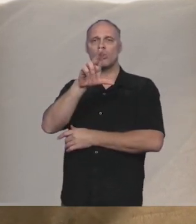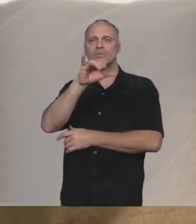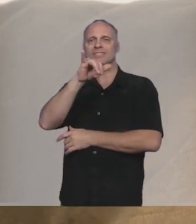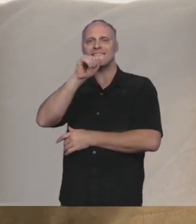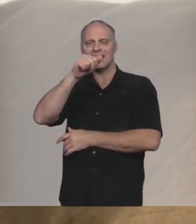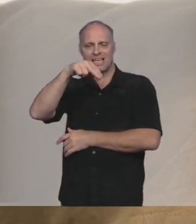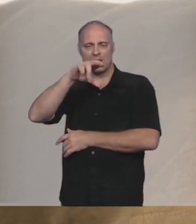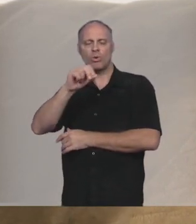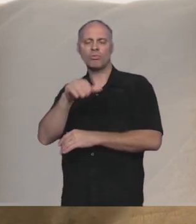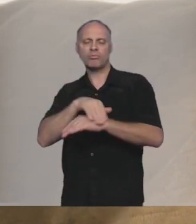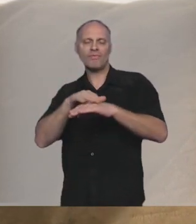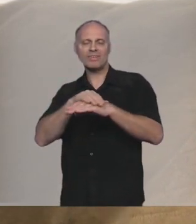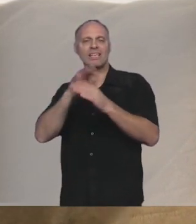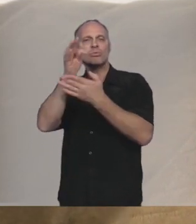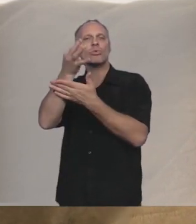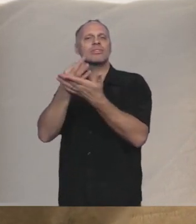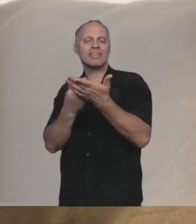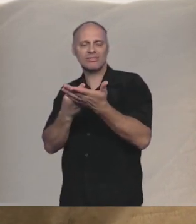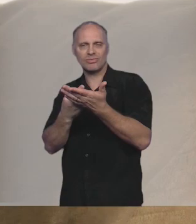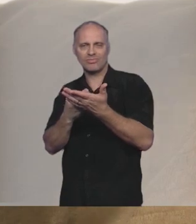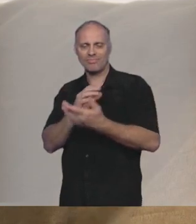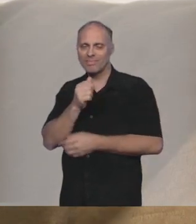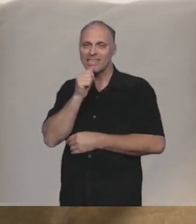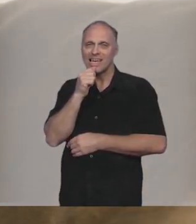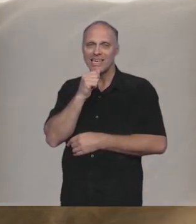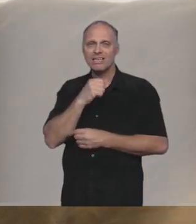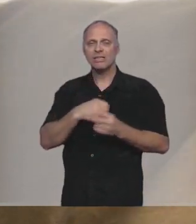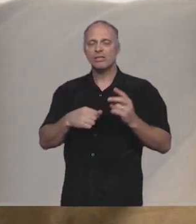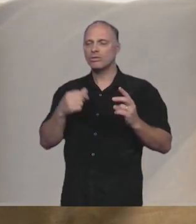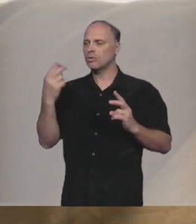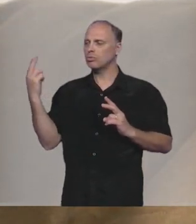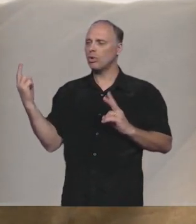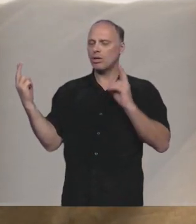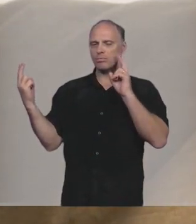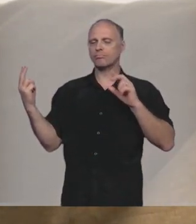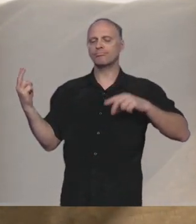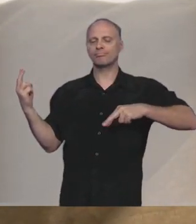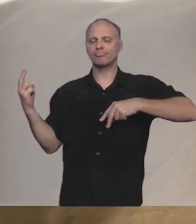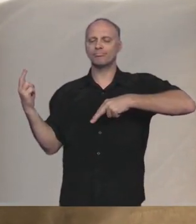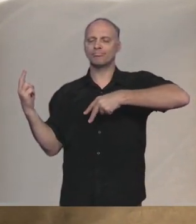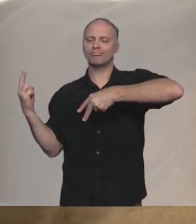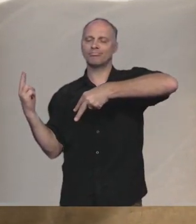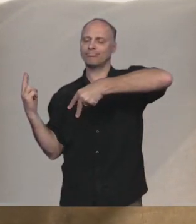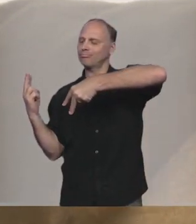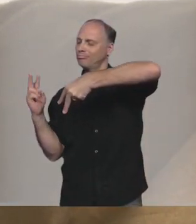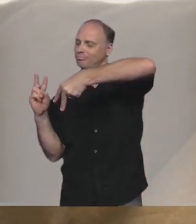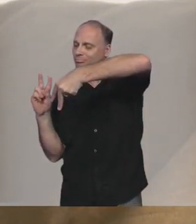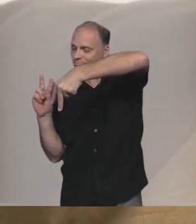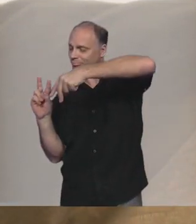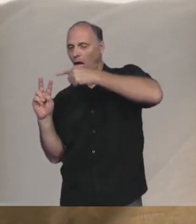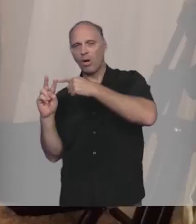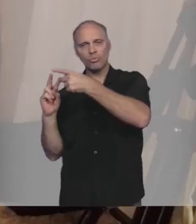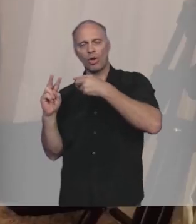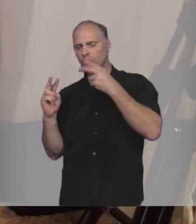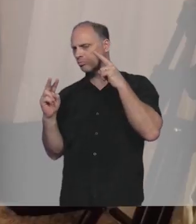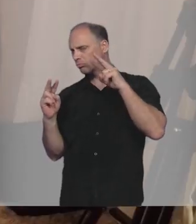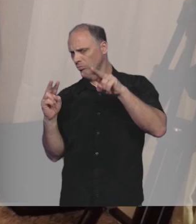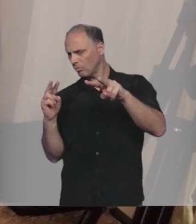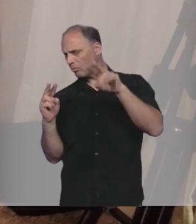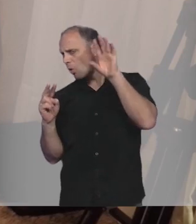desse texto. E passamos por 2 caras, e os caras ouviram a nossa conversa.